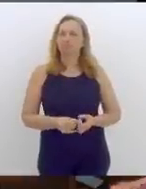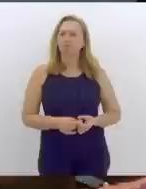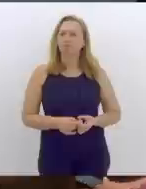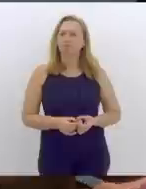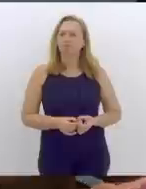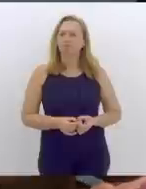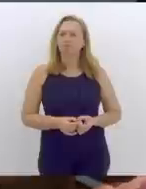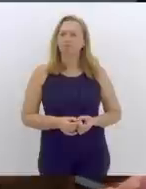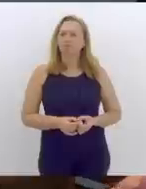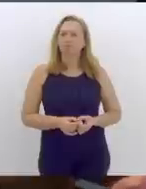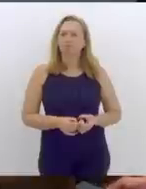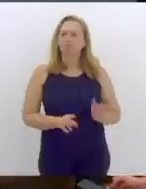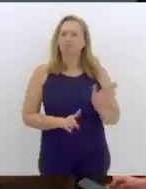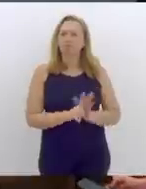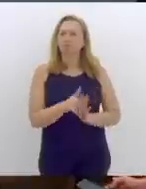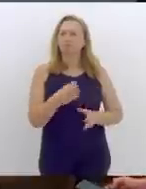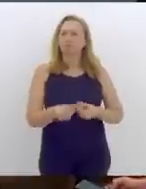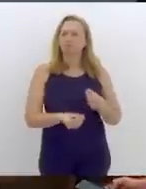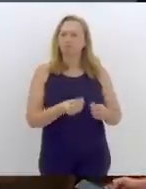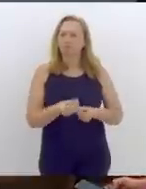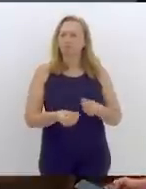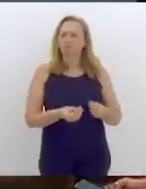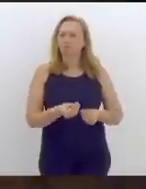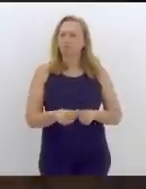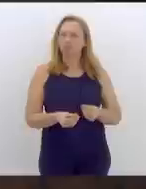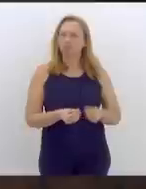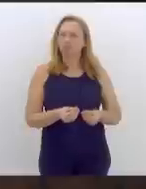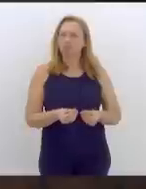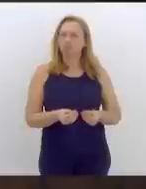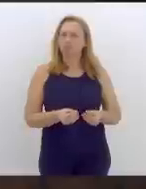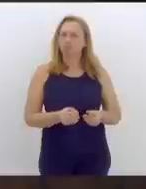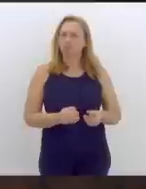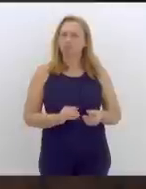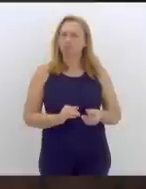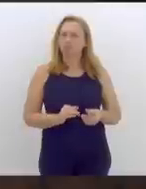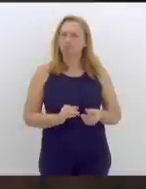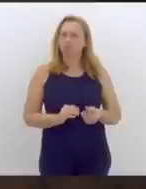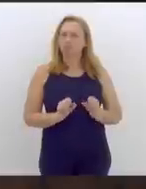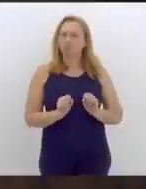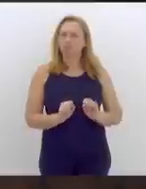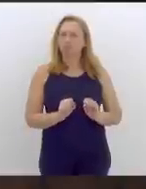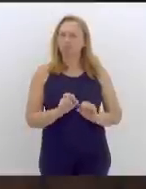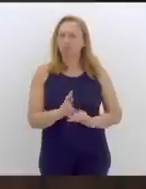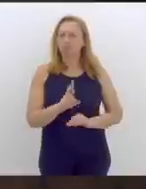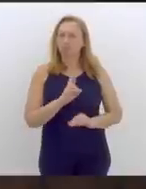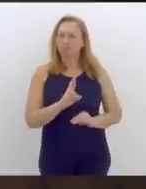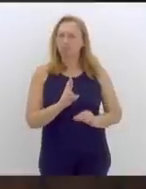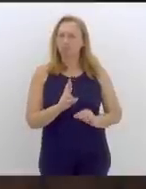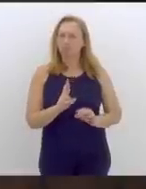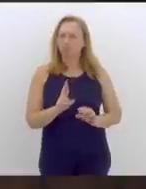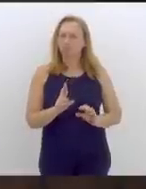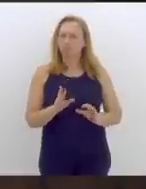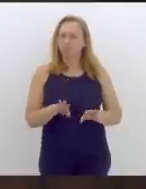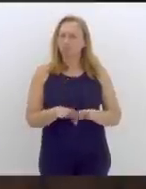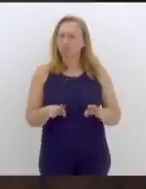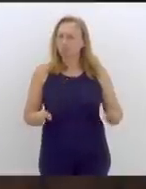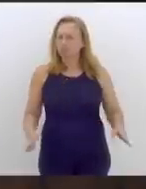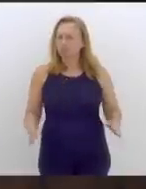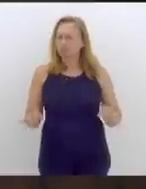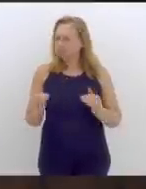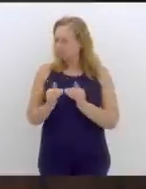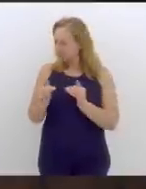gente pergunta primeiro como é que tá o andamento dessa questão pode ser só responde então tranquilo a mesa concorda com isso